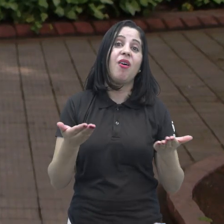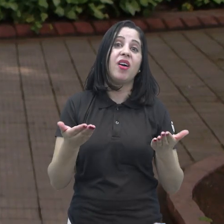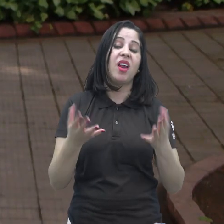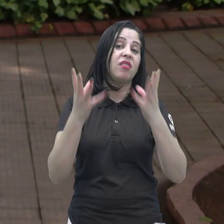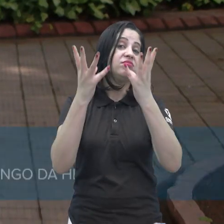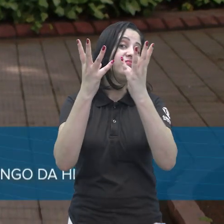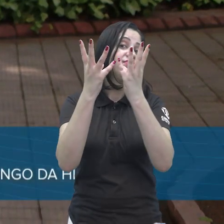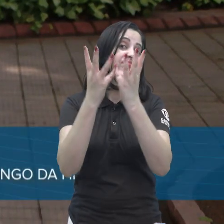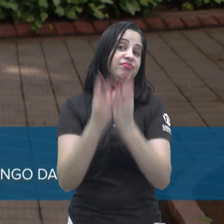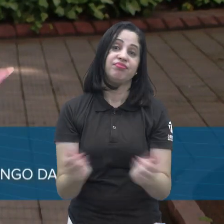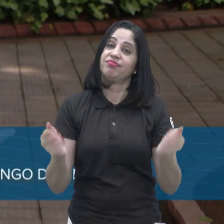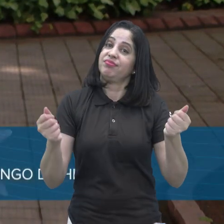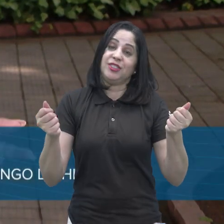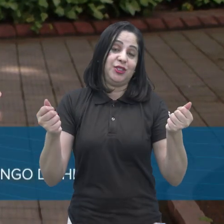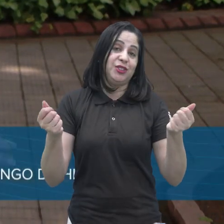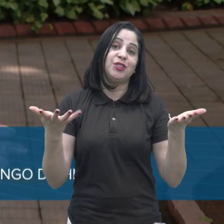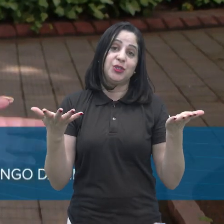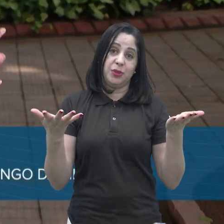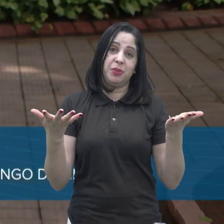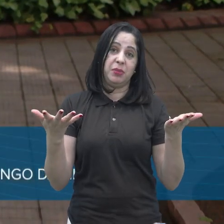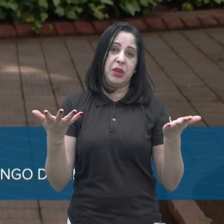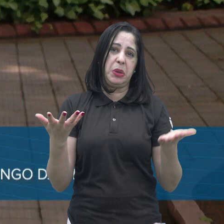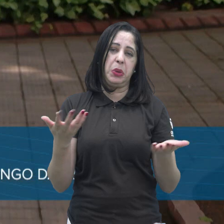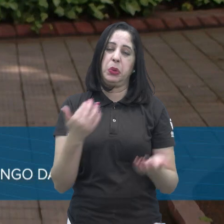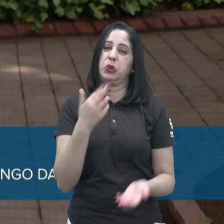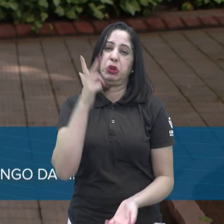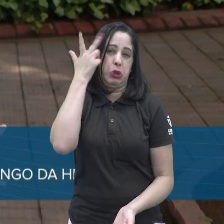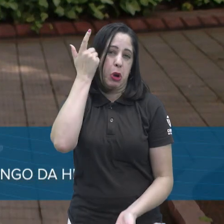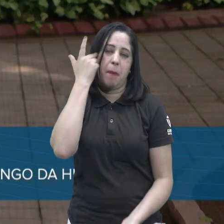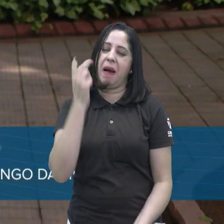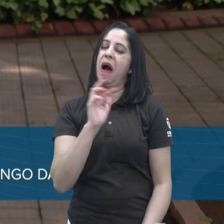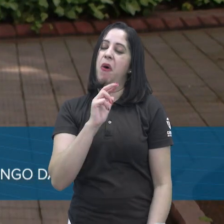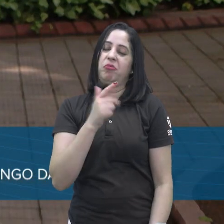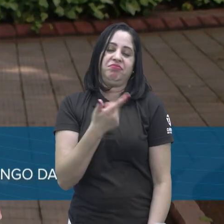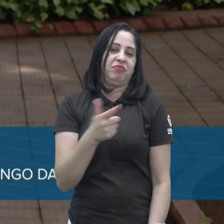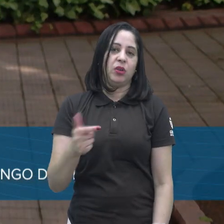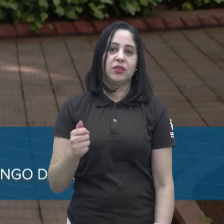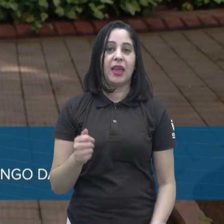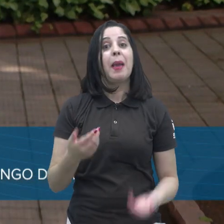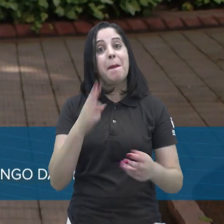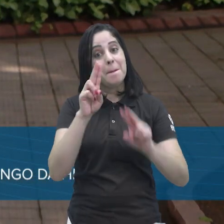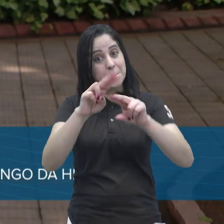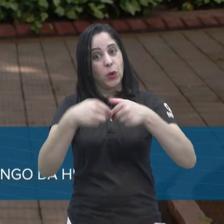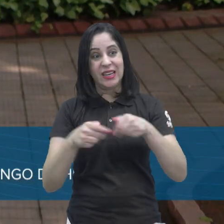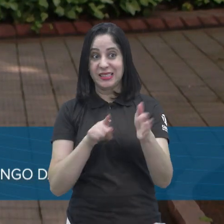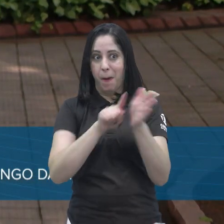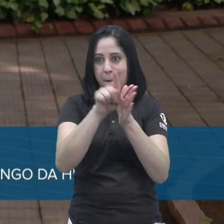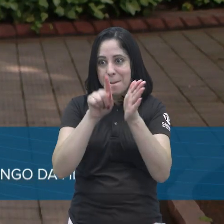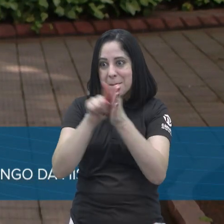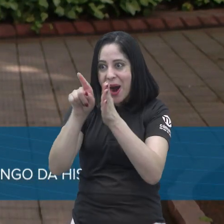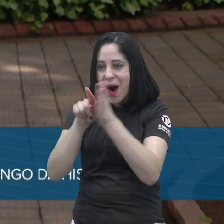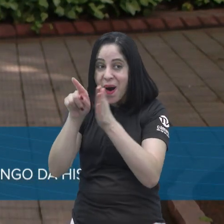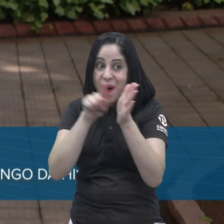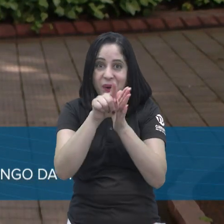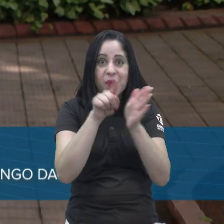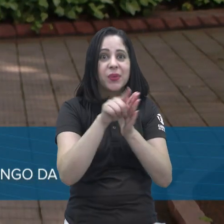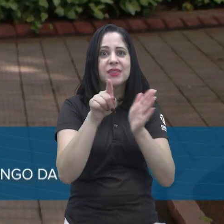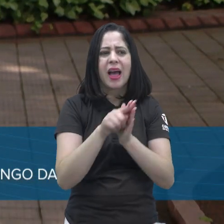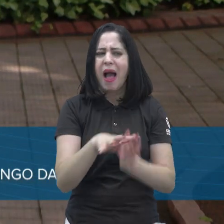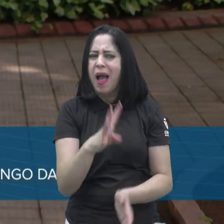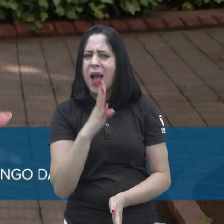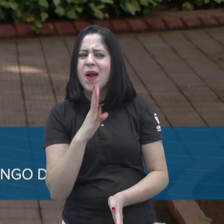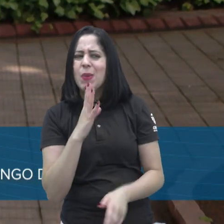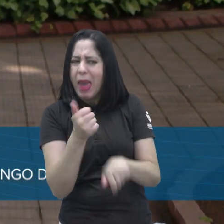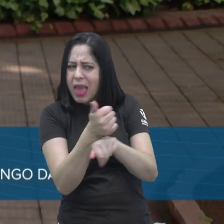hoje em dia, elas estão afastadas e até mesmo são extintas. Não é mais comum a gente ver. E por isso eu vim até as ruas de São José conversar com a